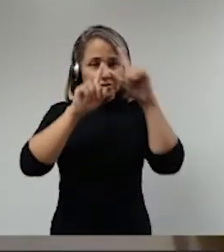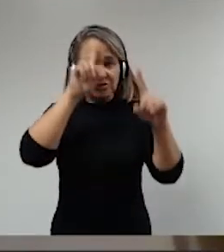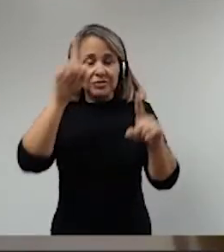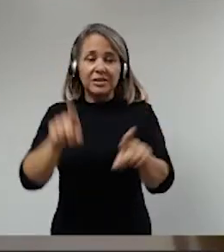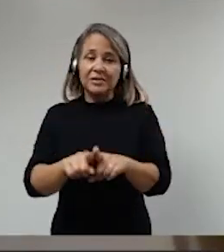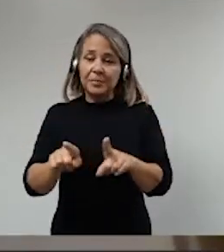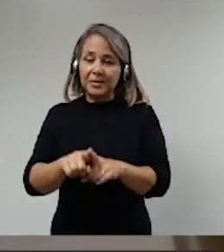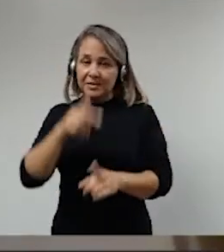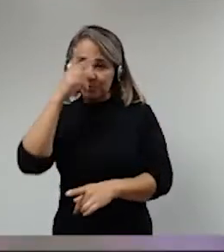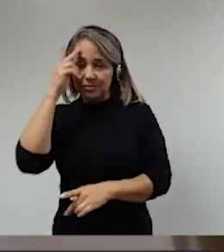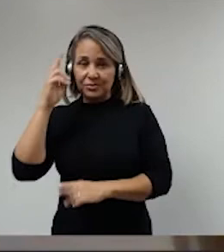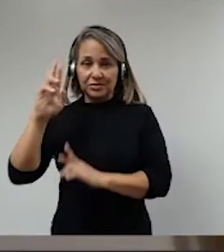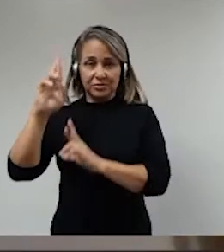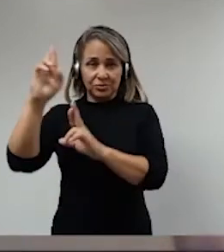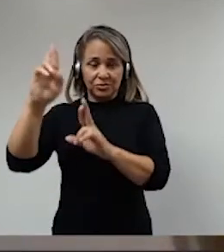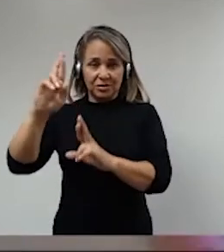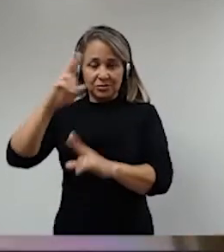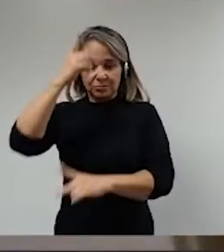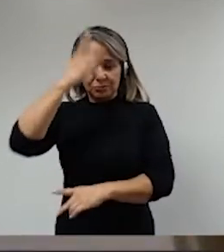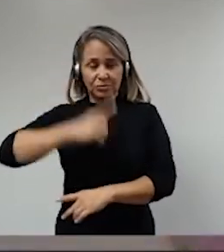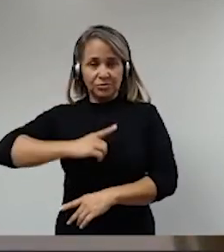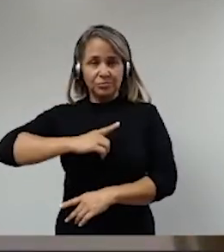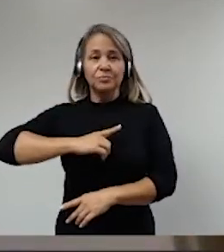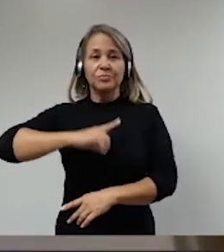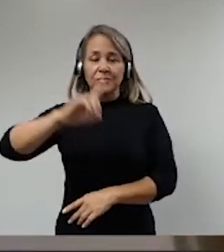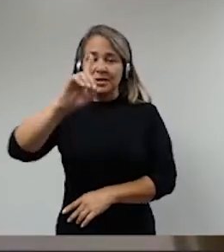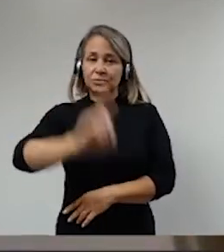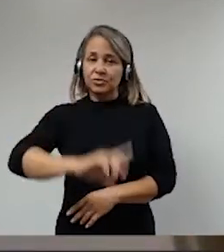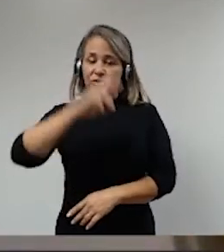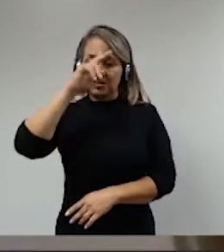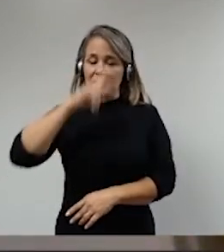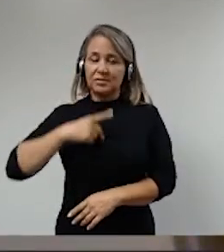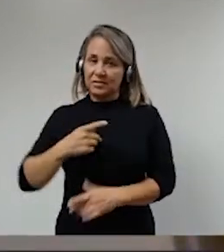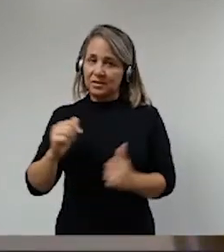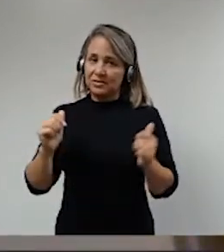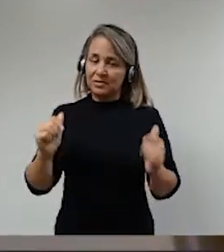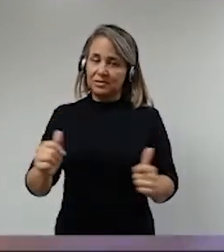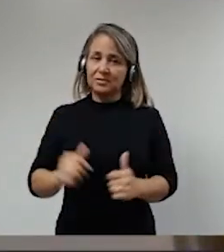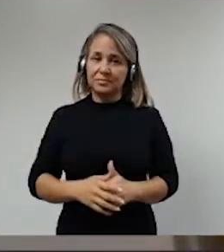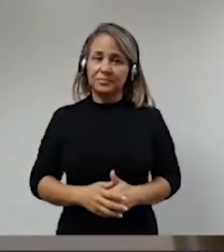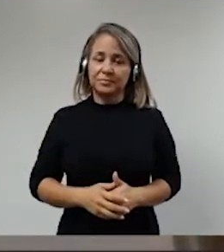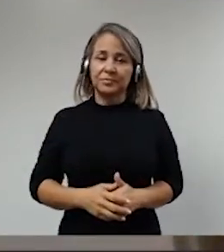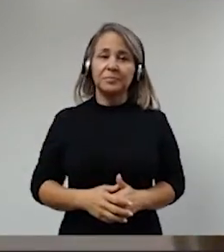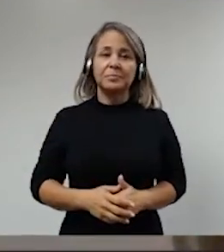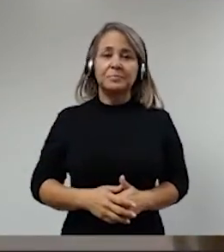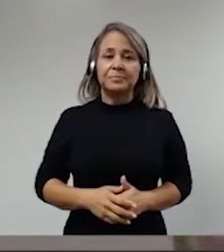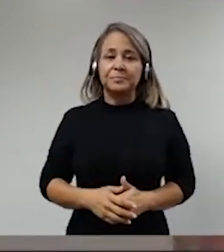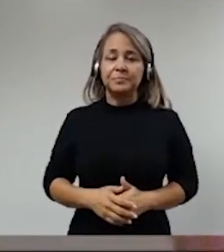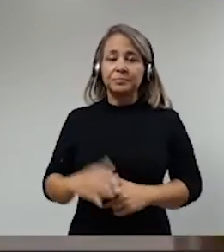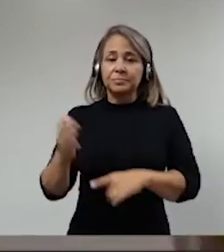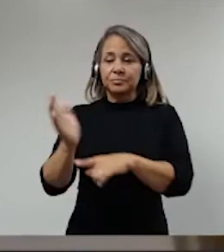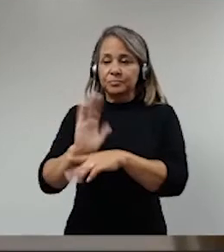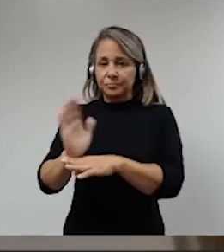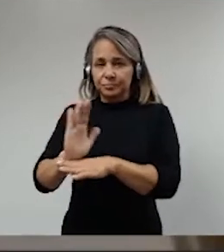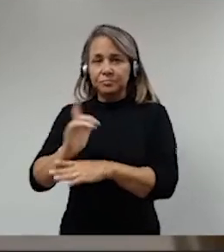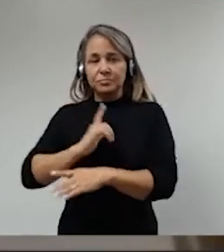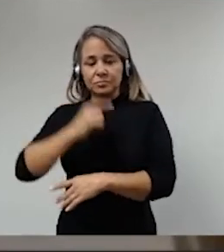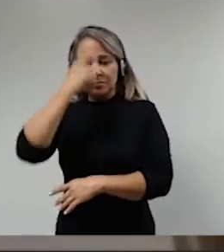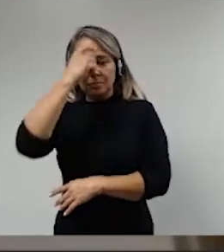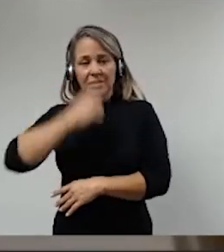que são titulares de direitos autorais, porque o audiovisual é uma indústria intensiva em direito autoral, né? O filme gera direito autoral e o filme